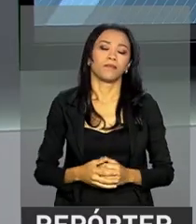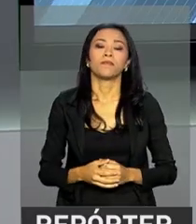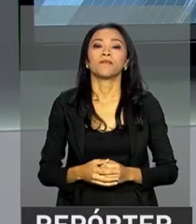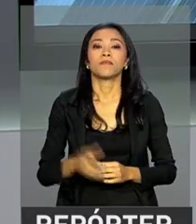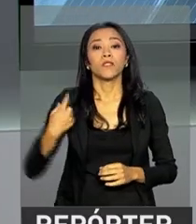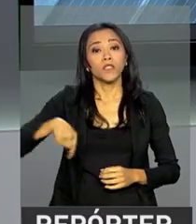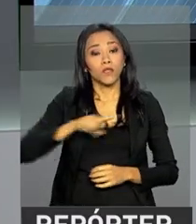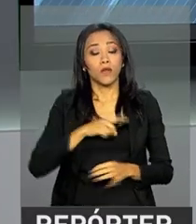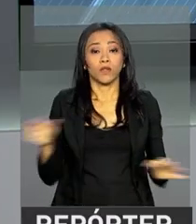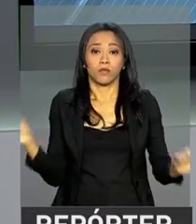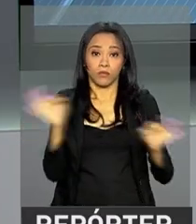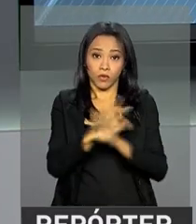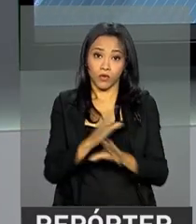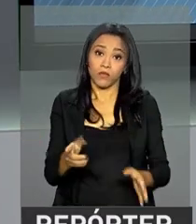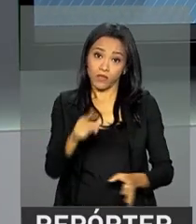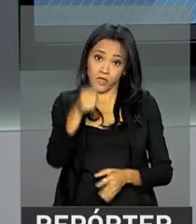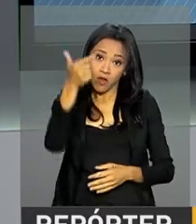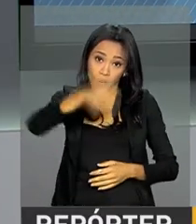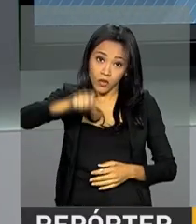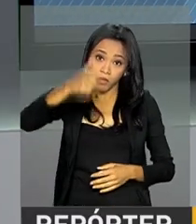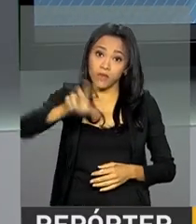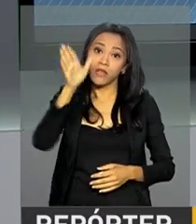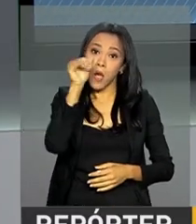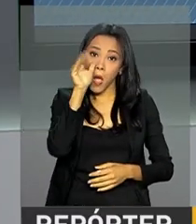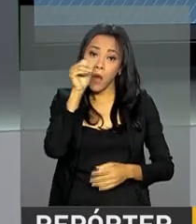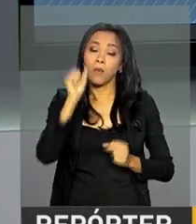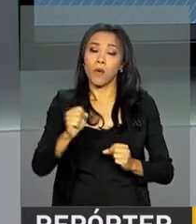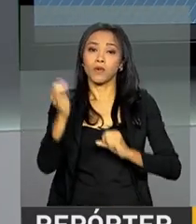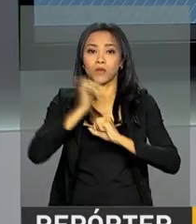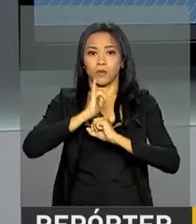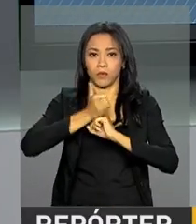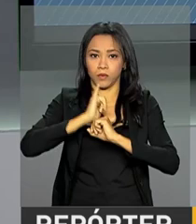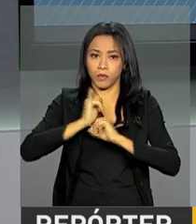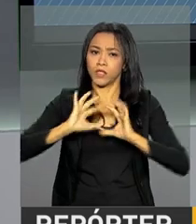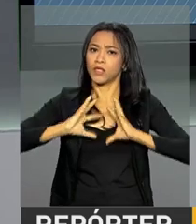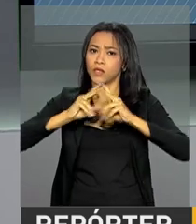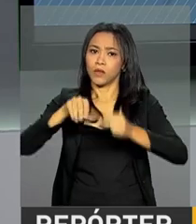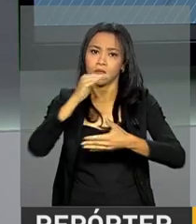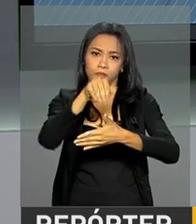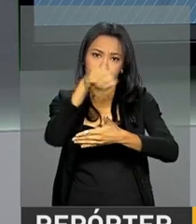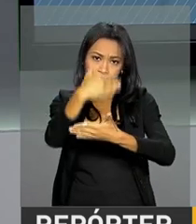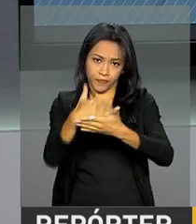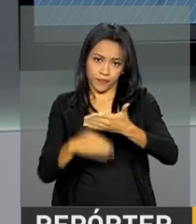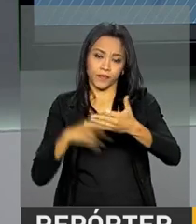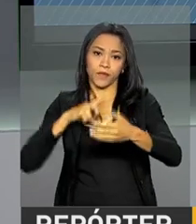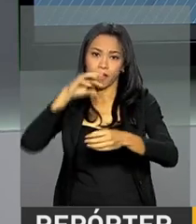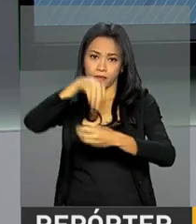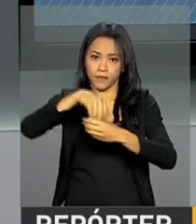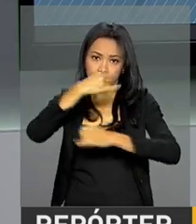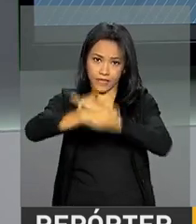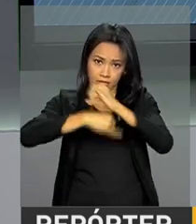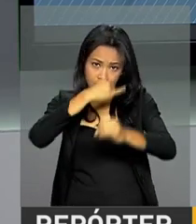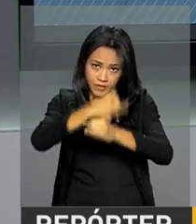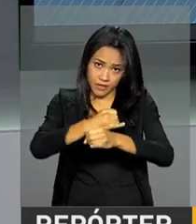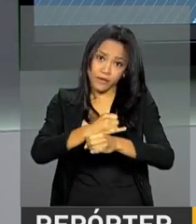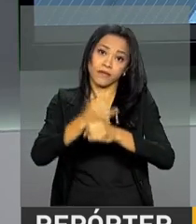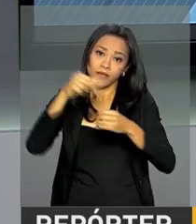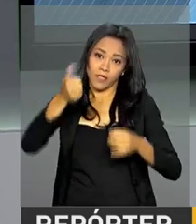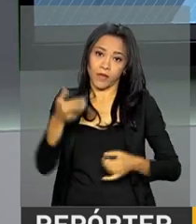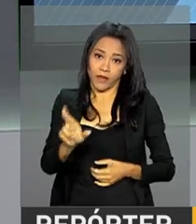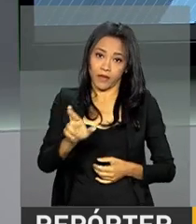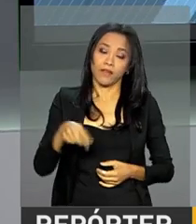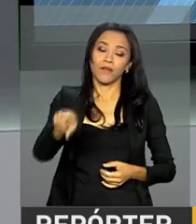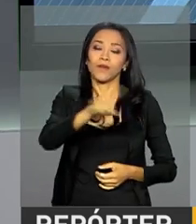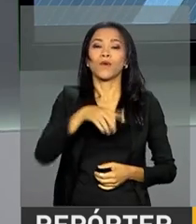nós ficamos por aqui você pode rever as reportagens no youtube e toda a nossa programação também está na página da nbr na